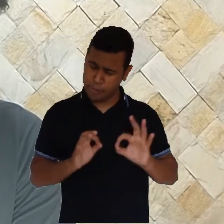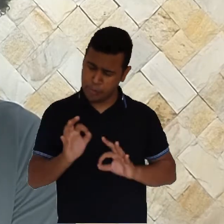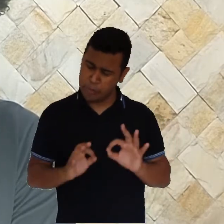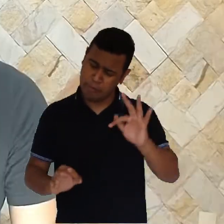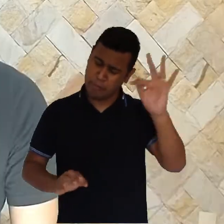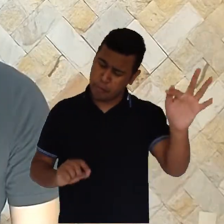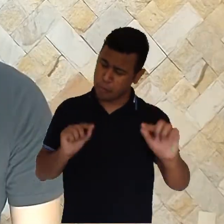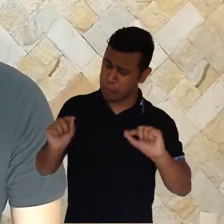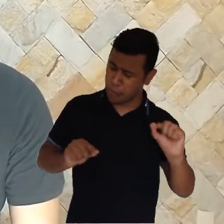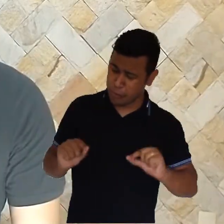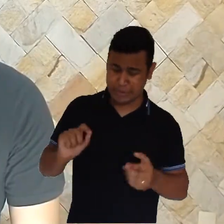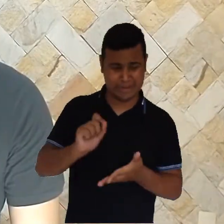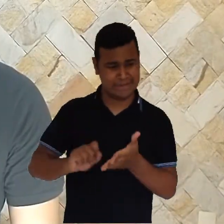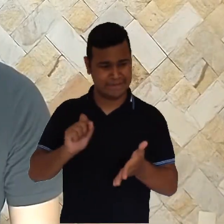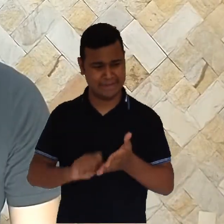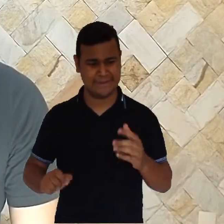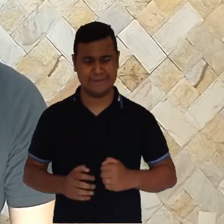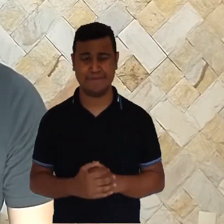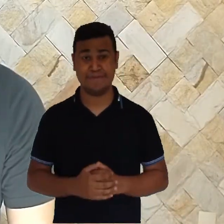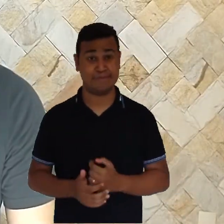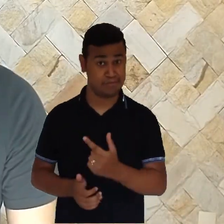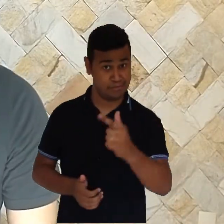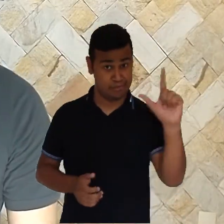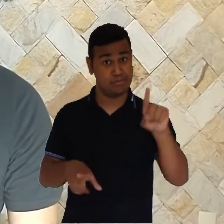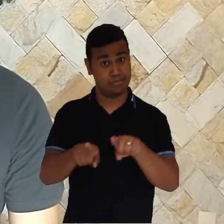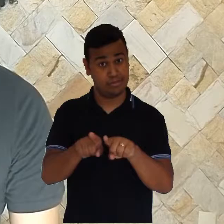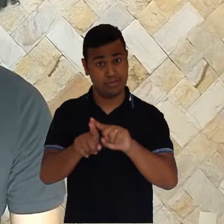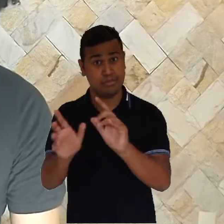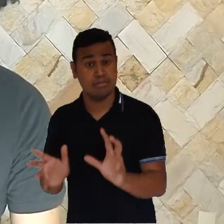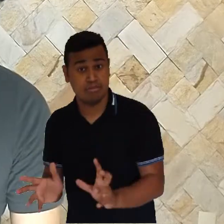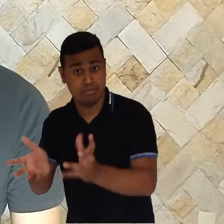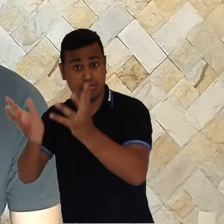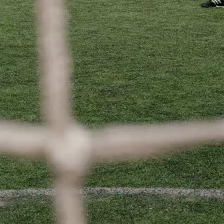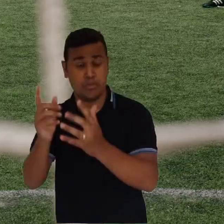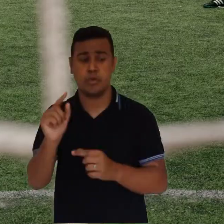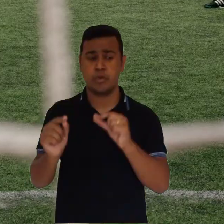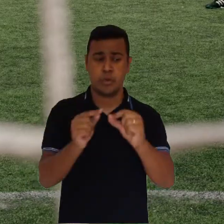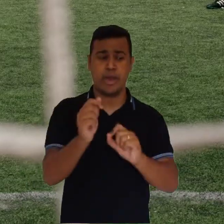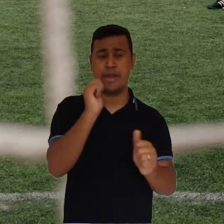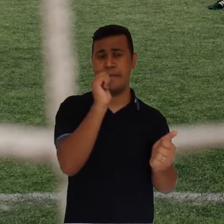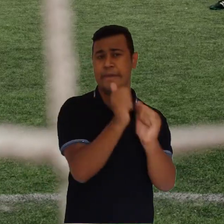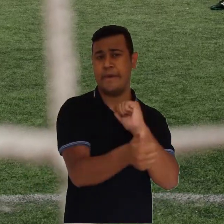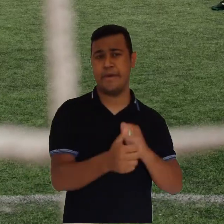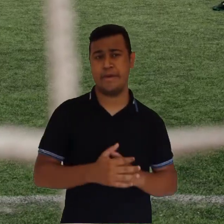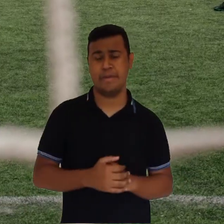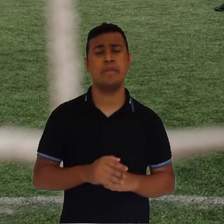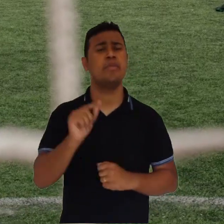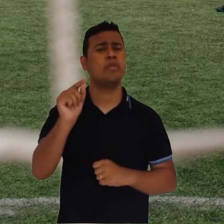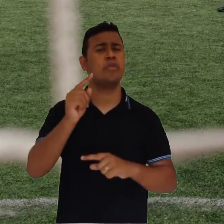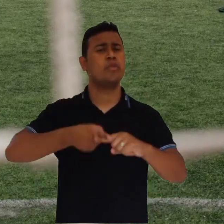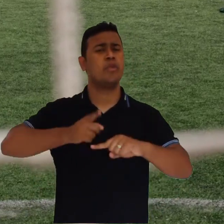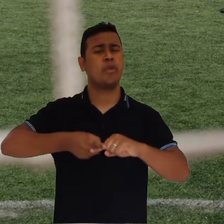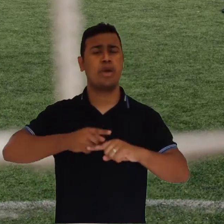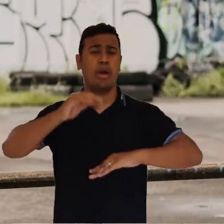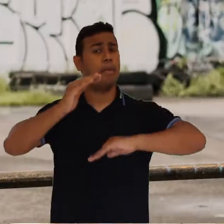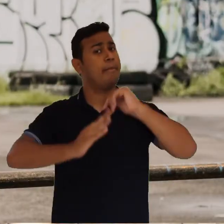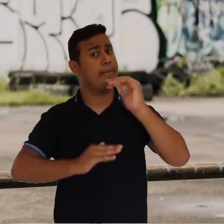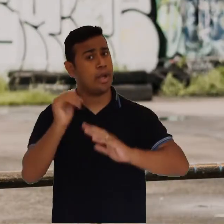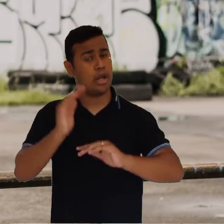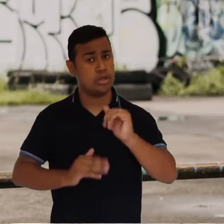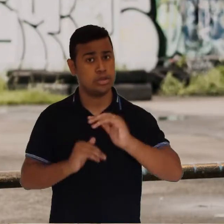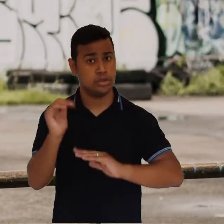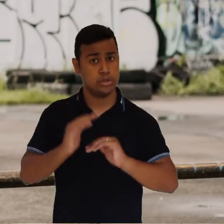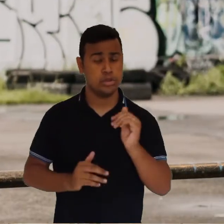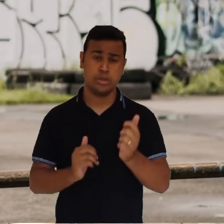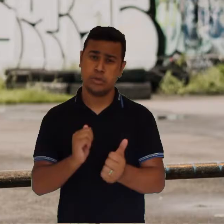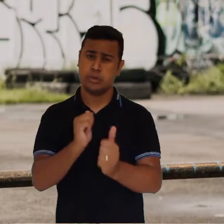relação ao futuro. Outra atividade que também promove o desenvolvimento das ações executivas são os esportes, pois em sua prática, além do desenvolvimento